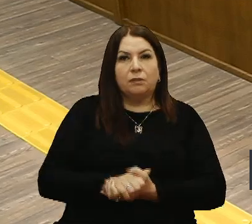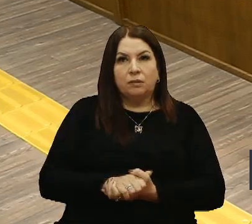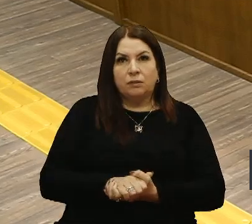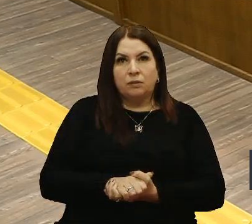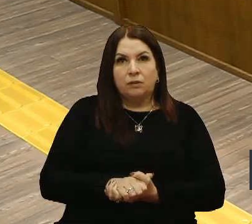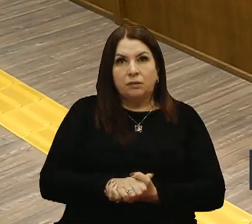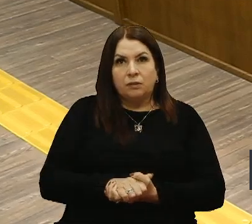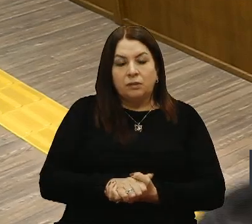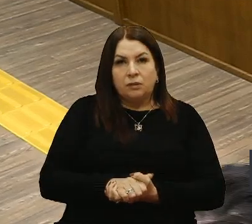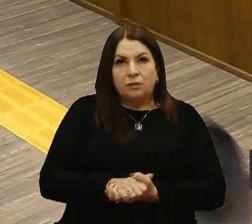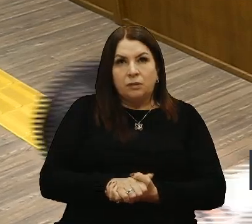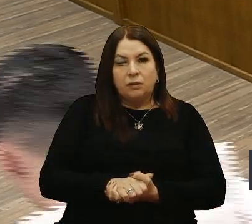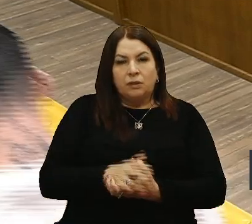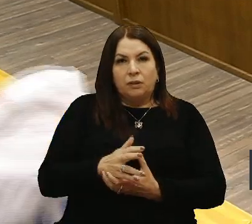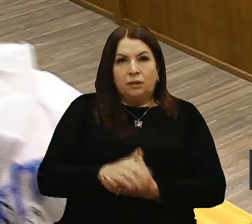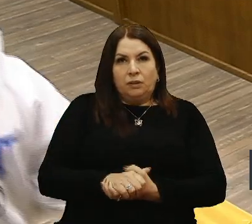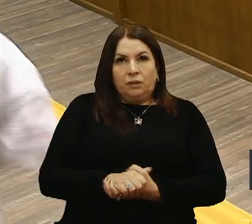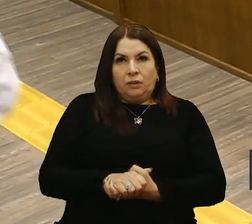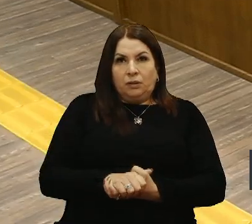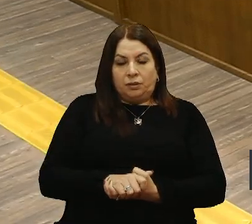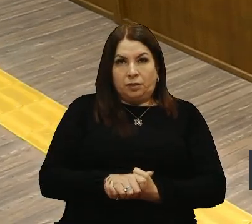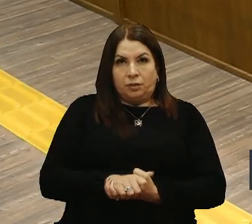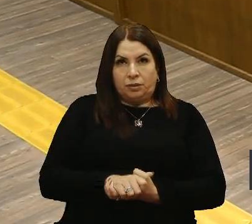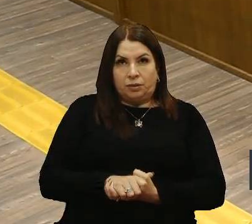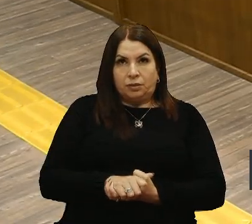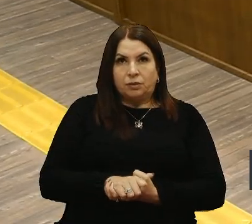Partido Novo, da tribuna.